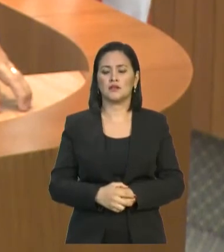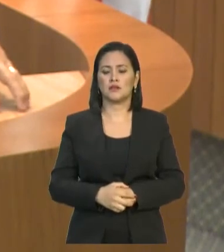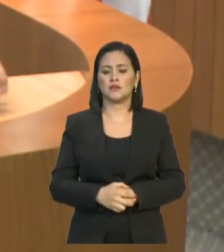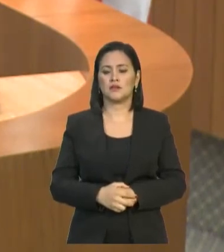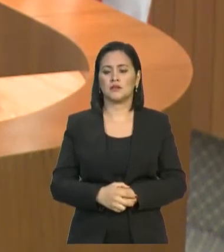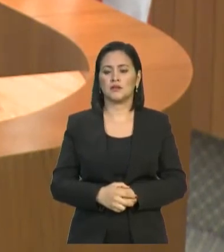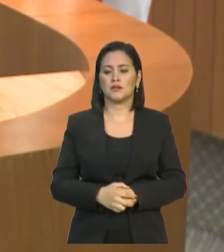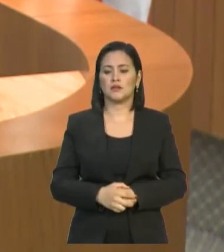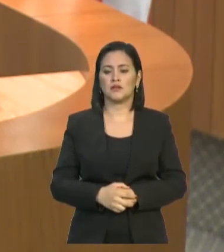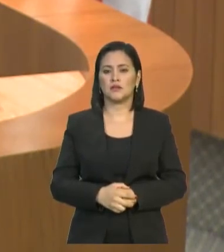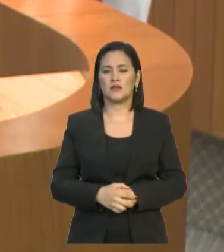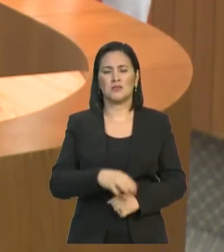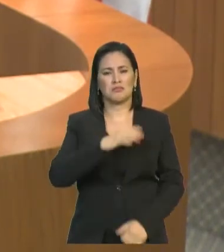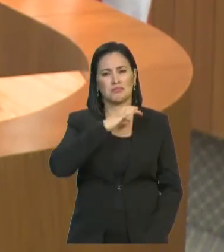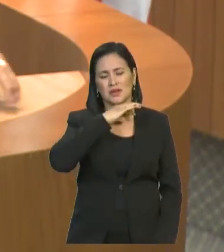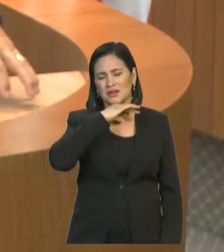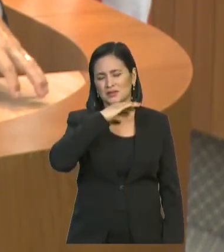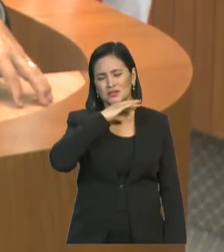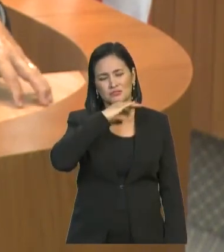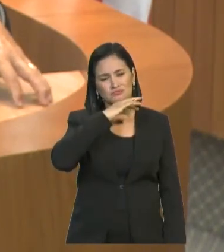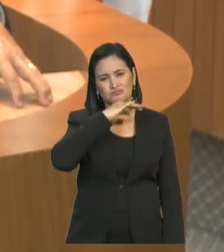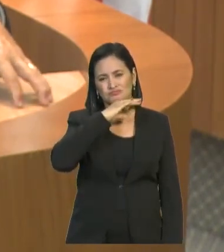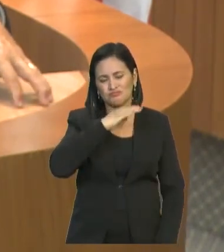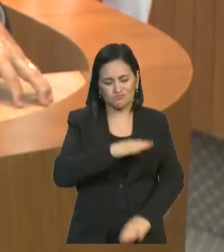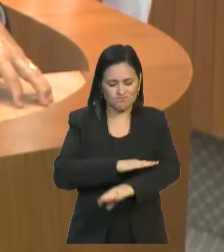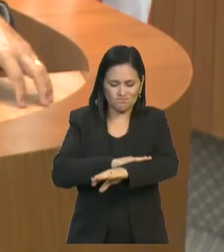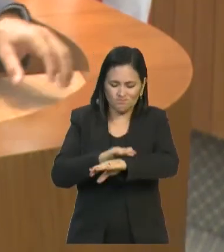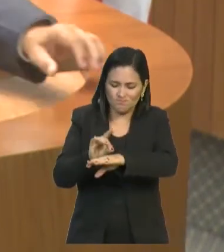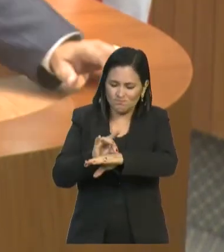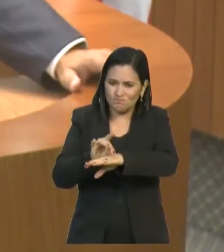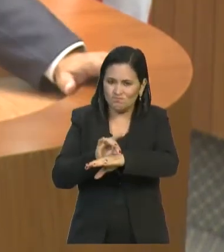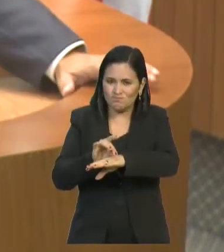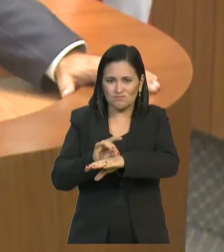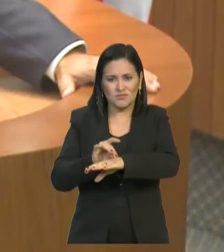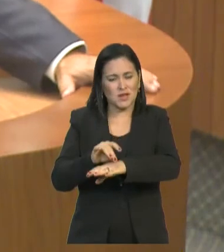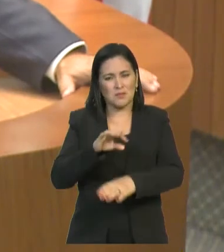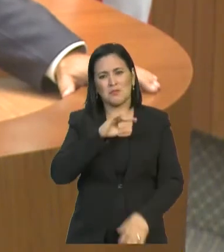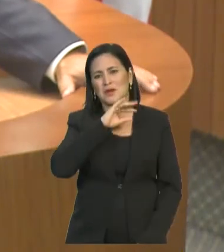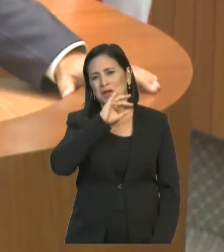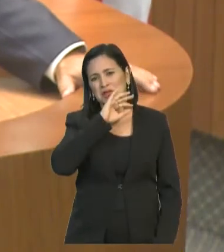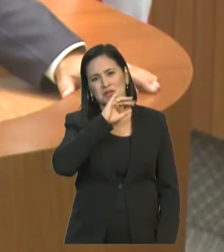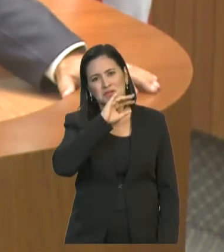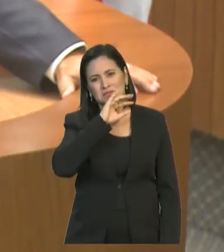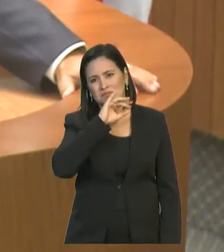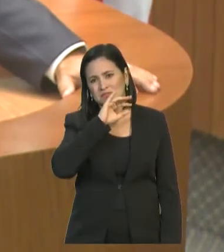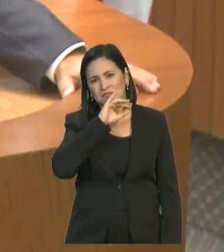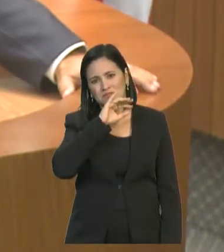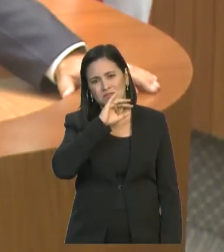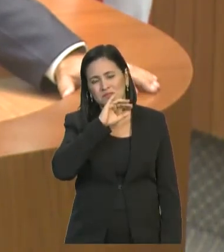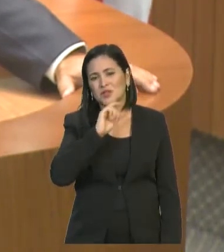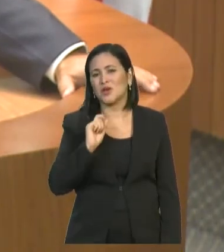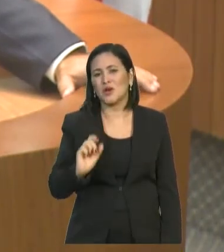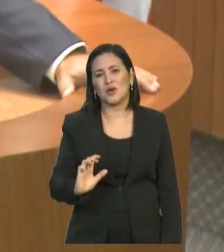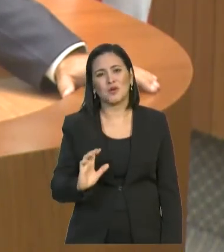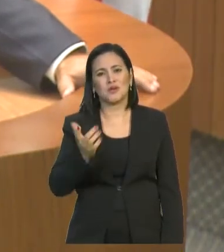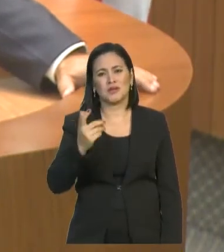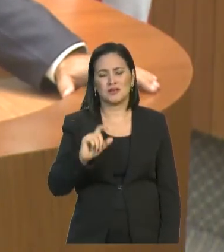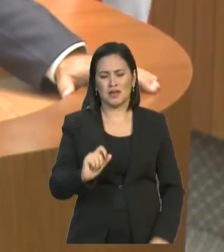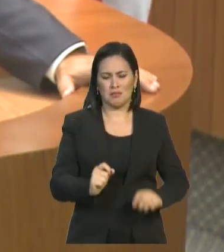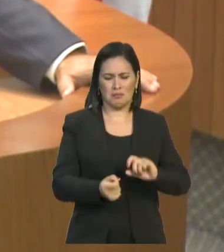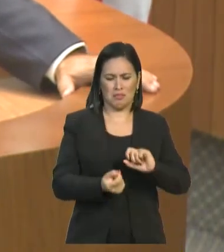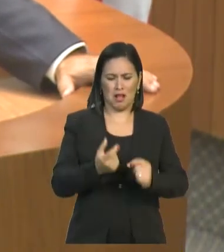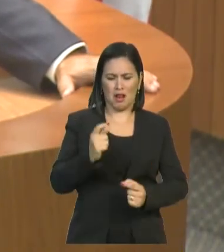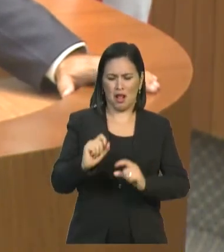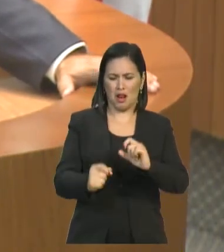a péssima qualidade desse asfalto e alguns dos aterros, fazendo com que inúmeros no estado do Maranhão